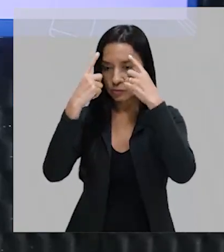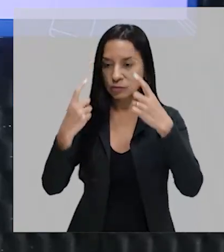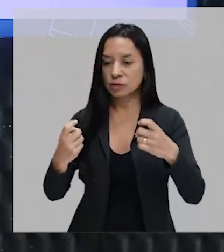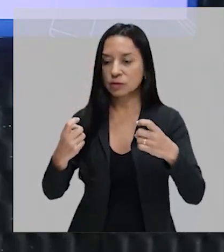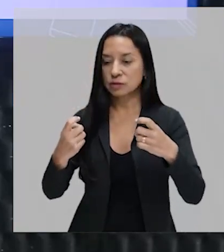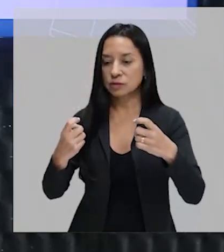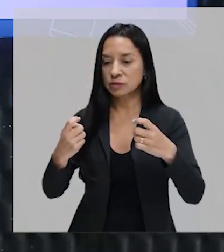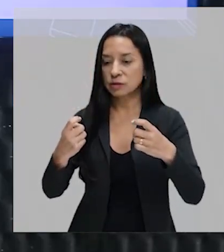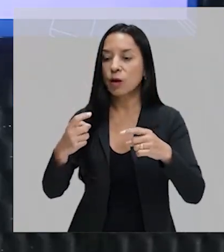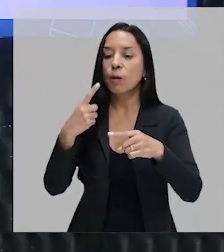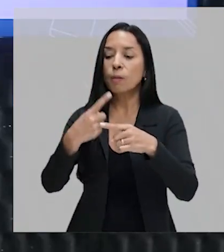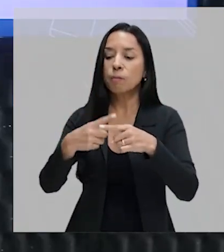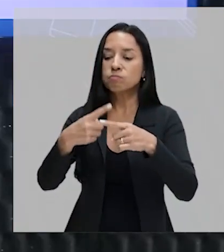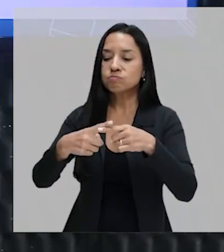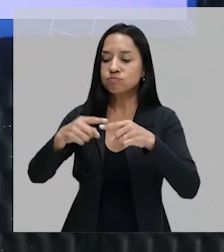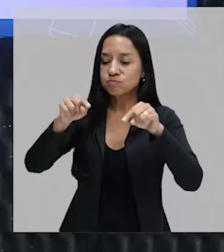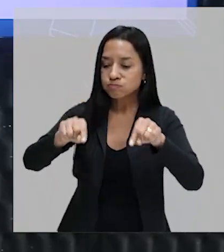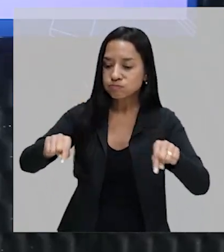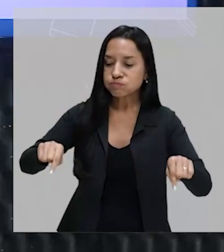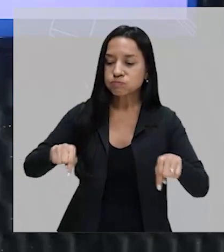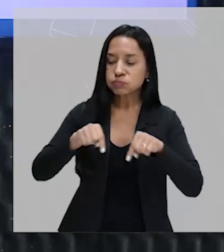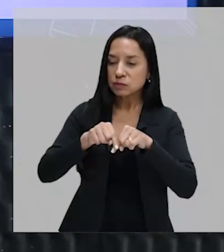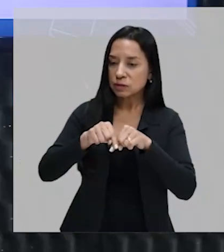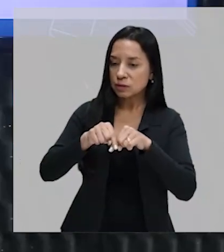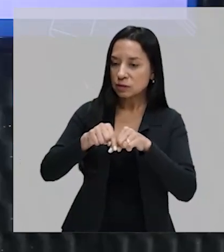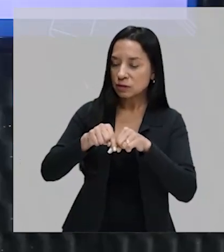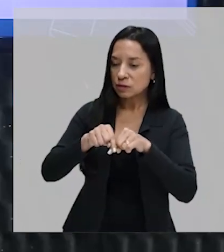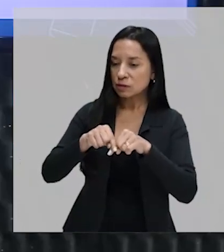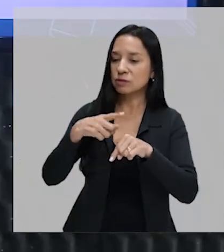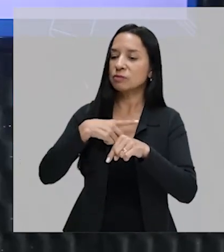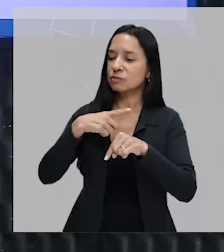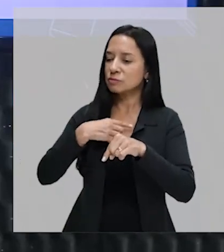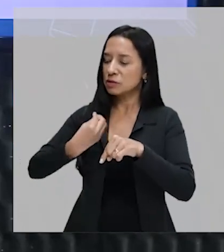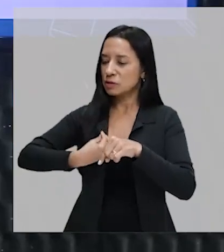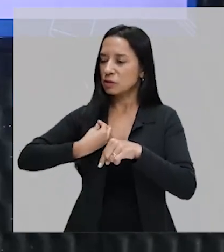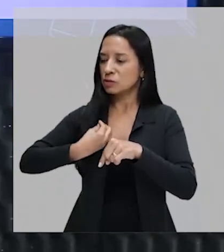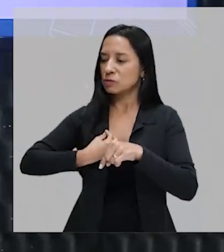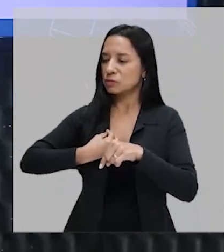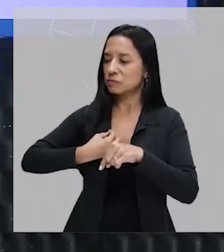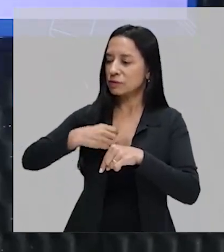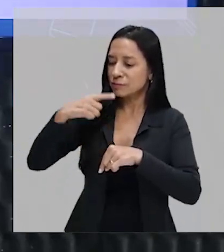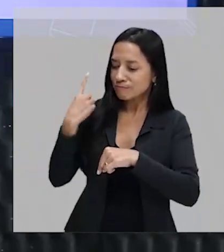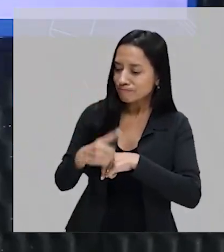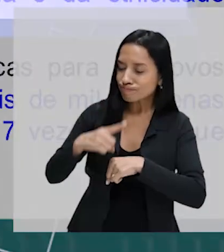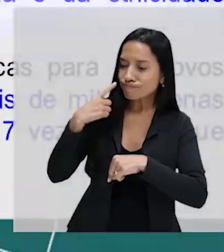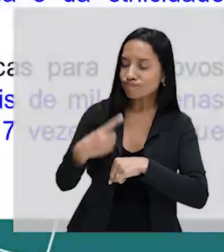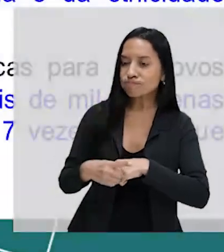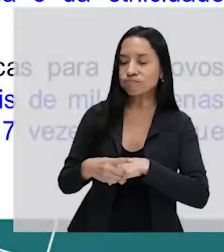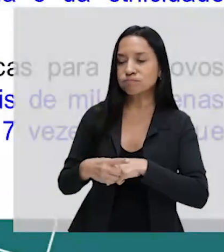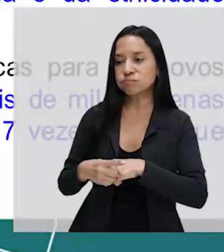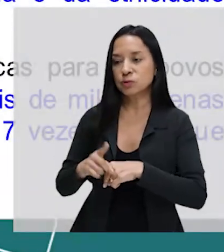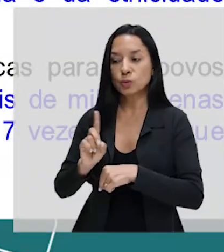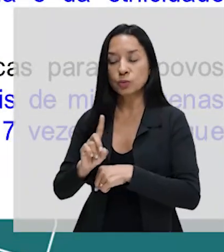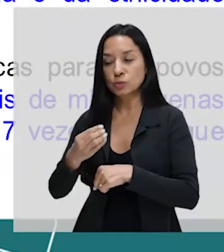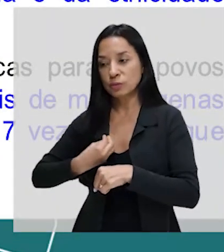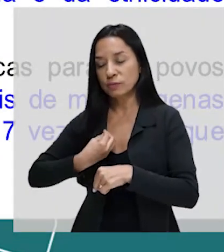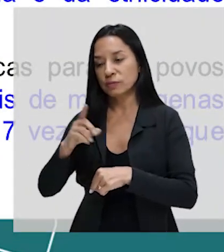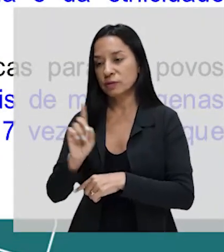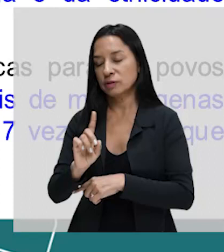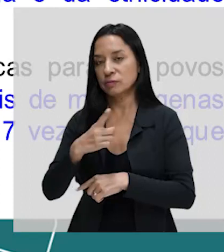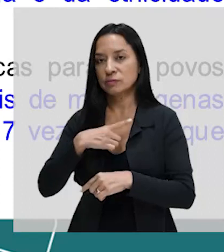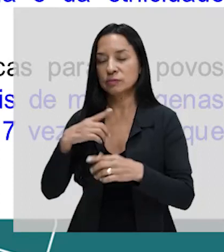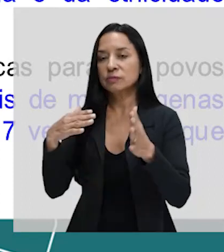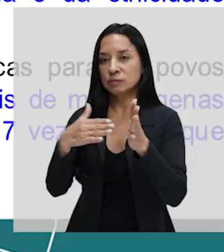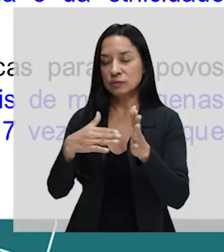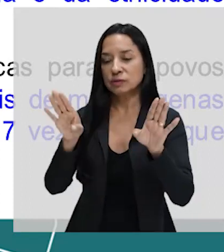Milhares de sociedades têm suas vidas ameaçadas. E não apenas as suas vidas ameaçadas, mas até